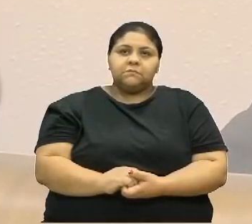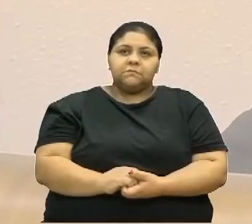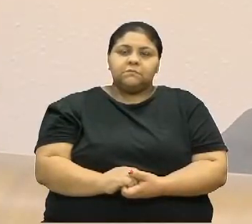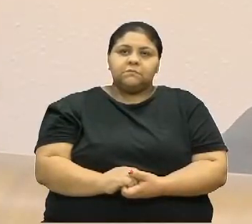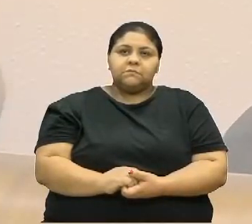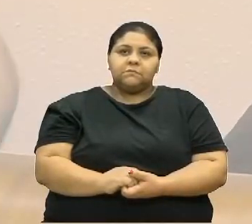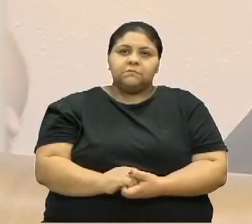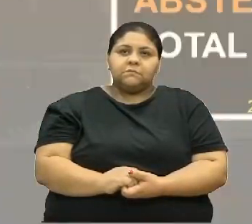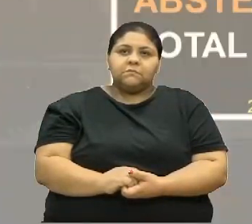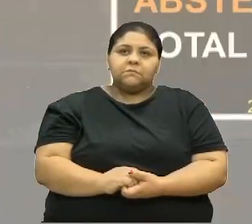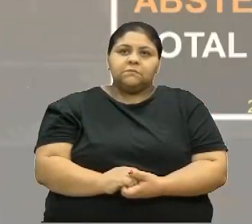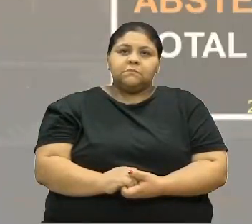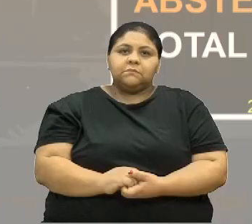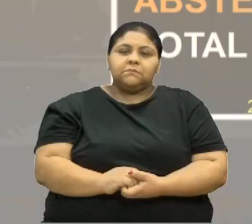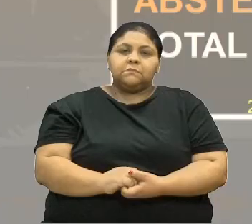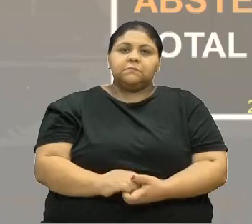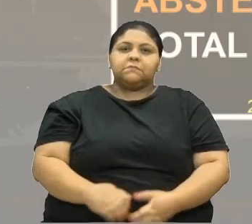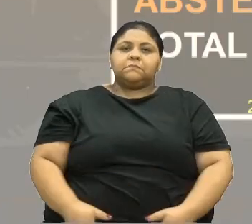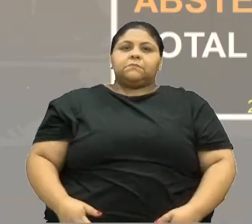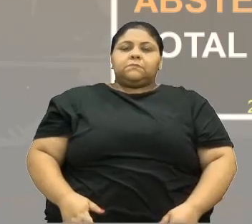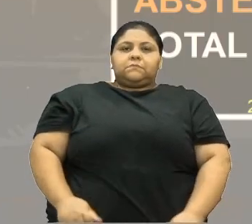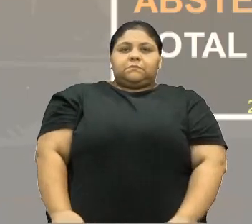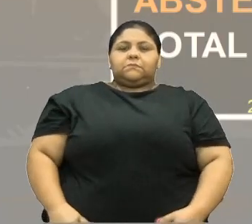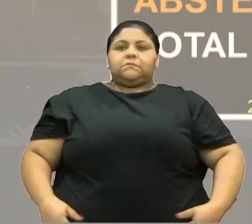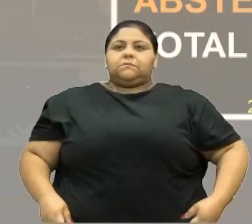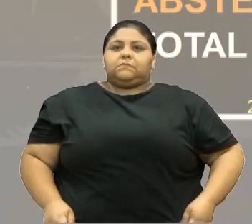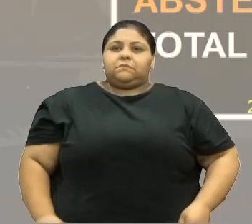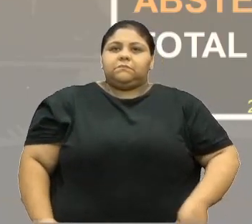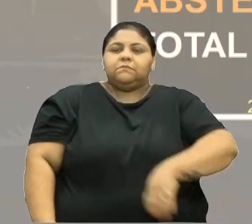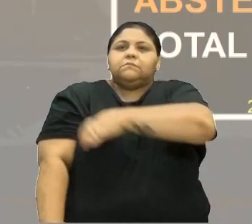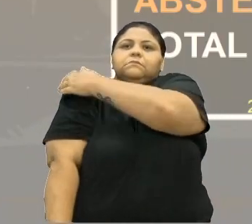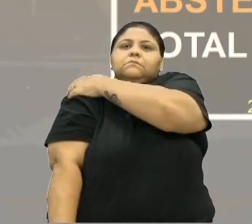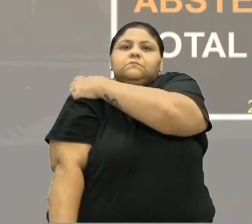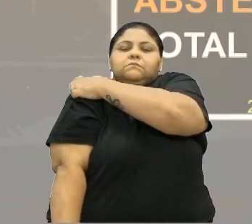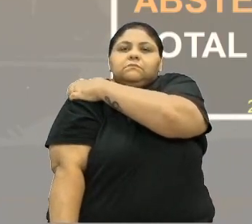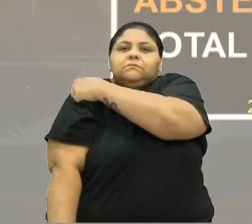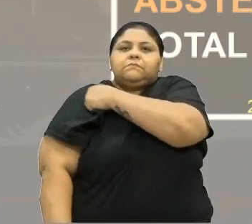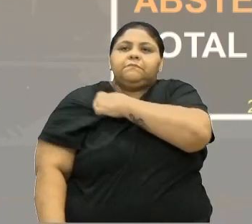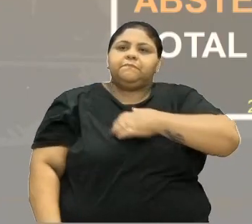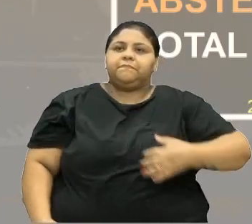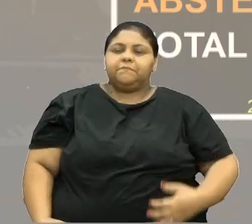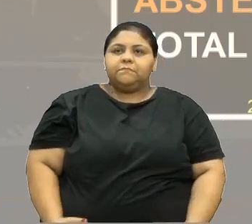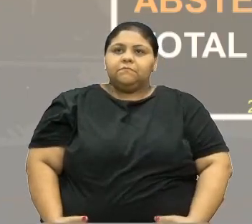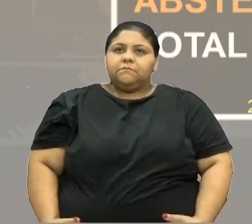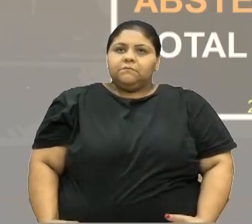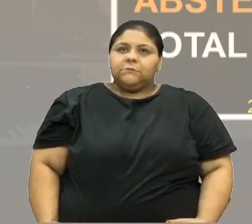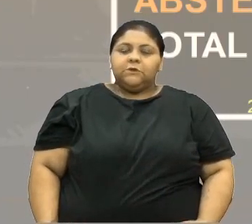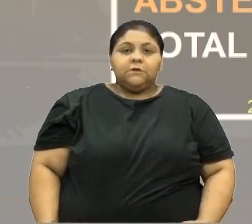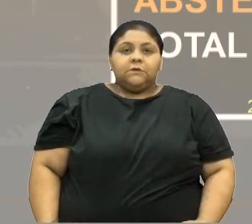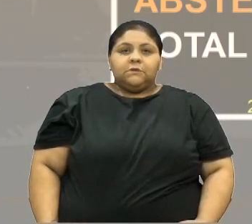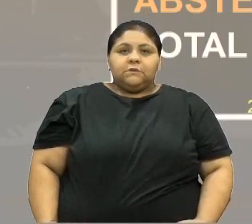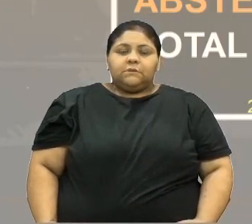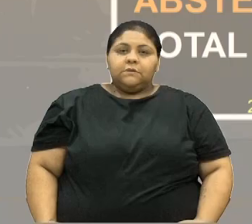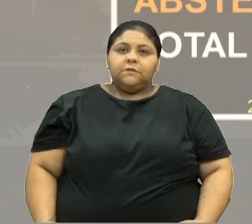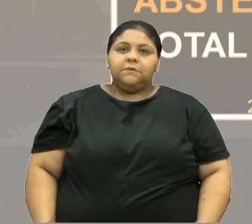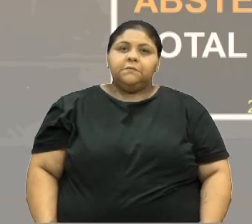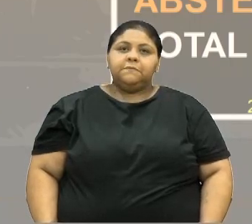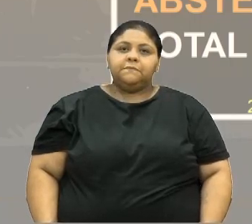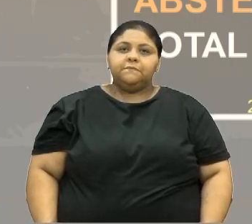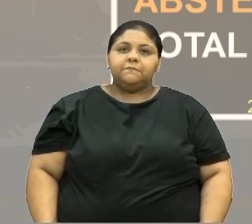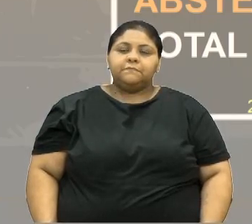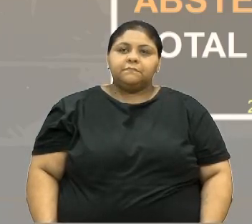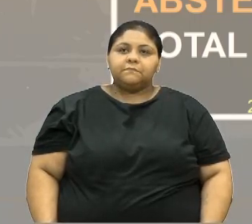Voto sim, senhora presidente. Vereador Lucas Dil, registra o voto ao microfone, vota sim. Vereador Velocino, vota